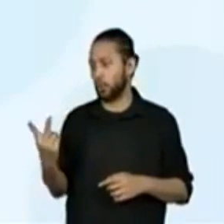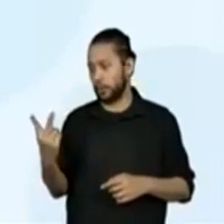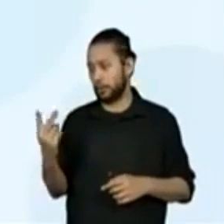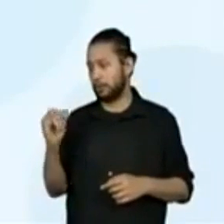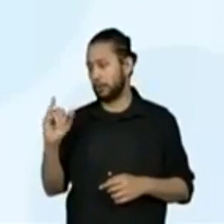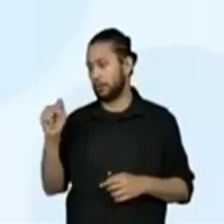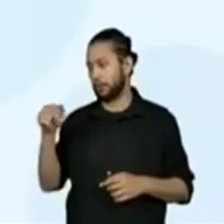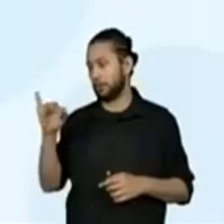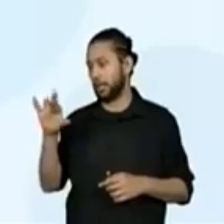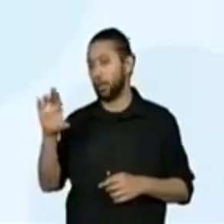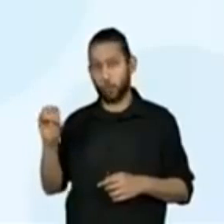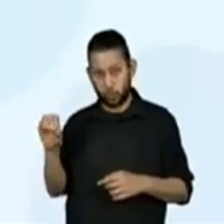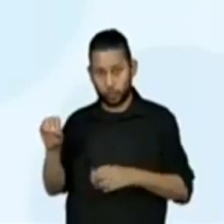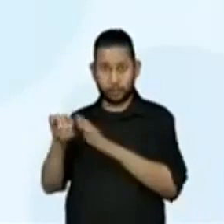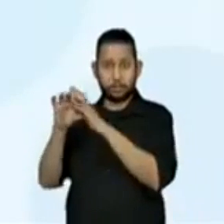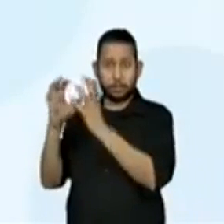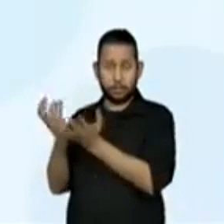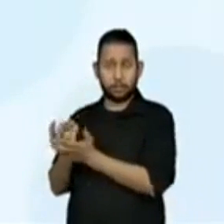2,26,